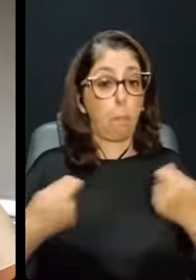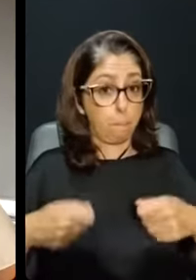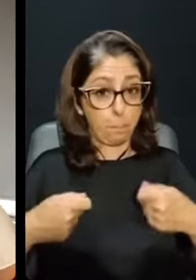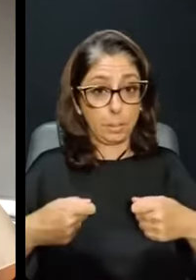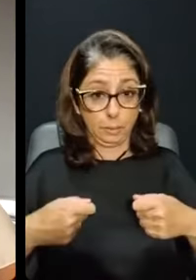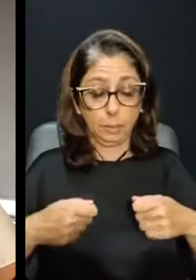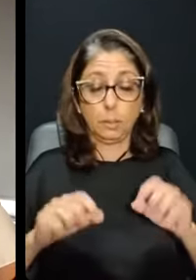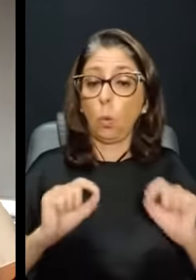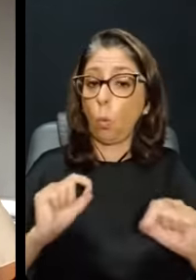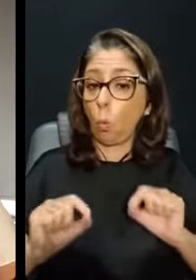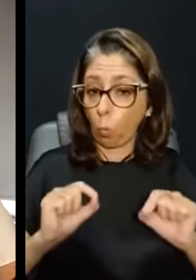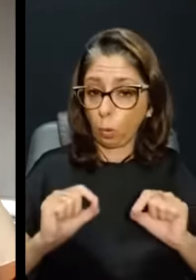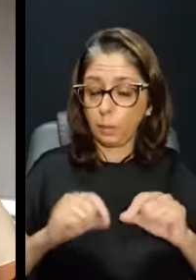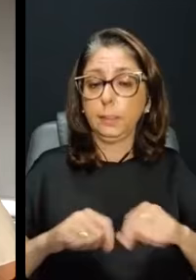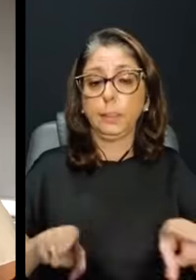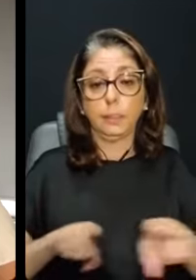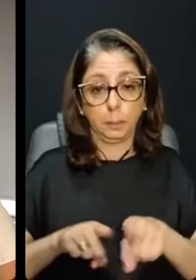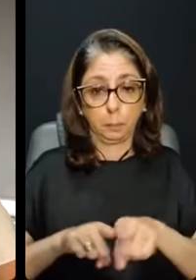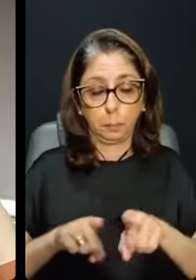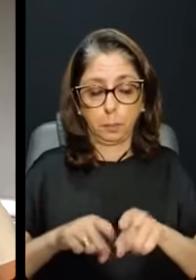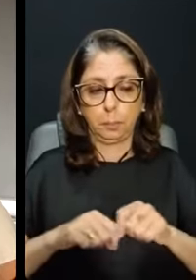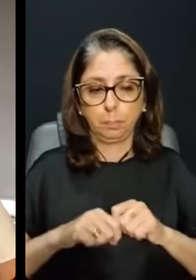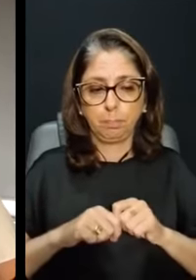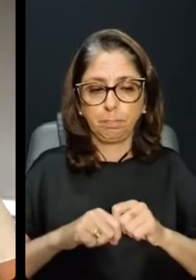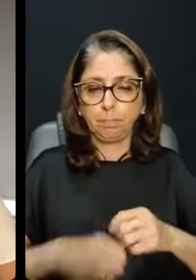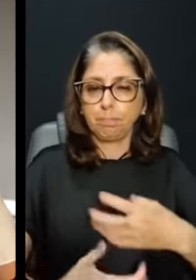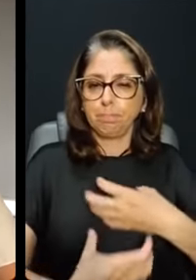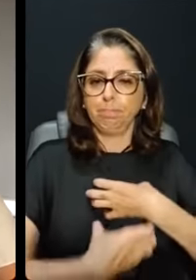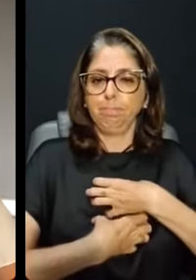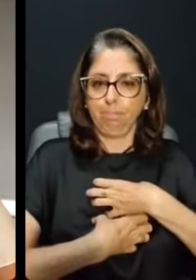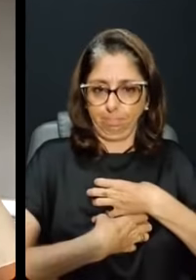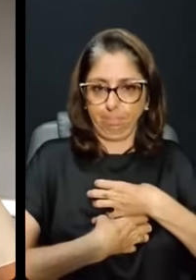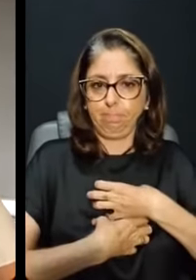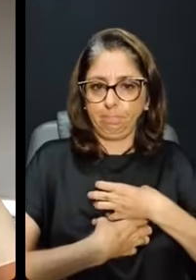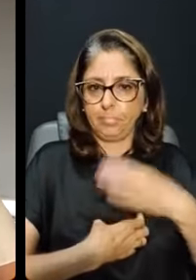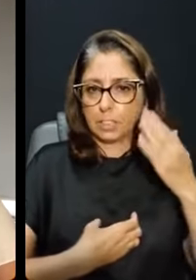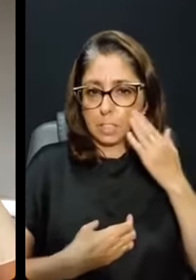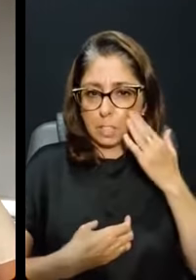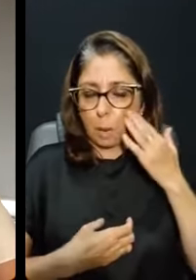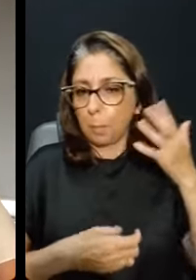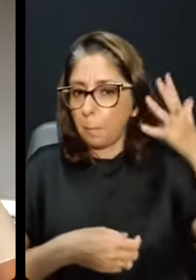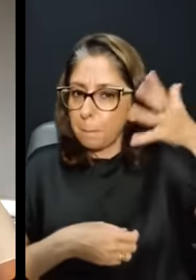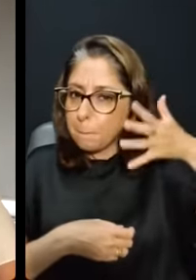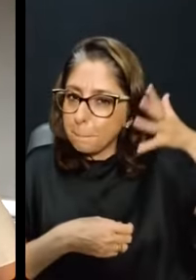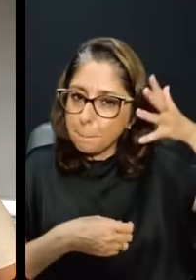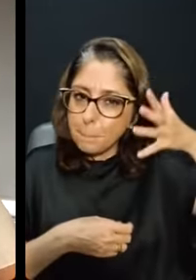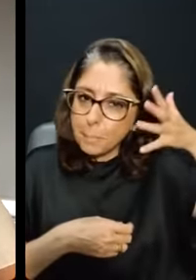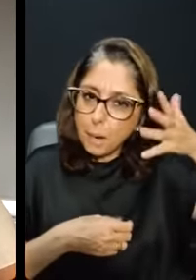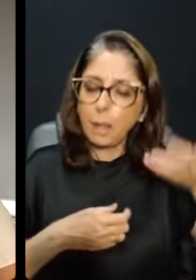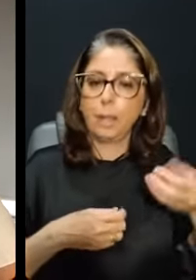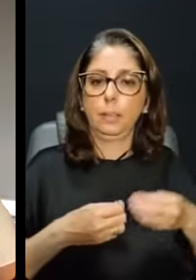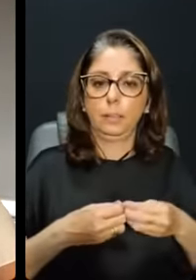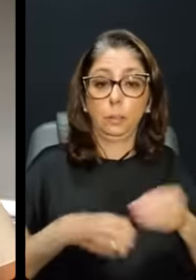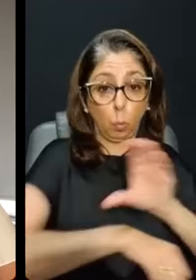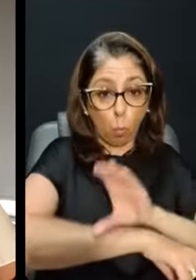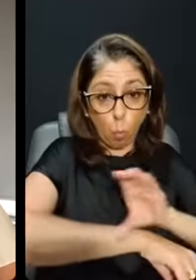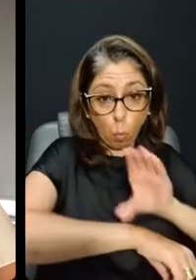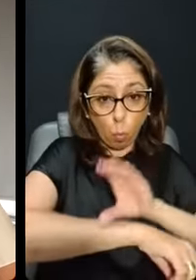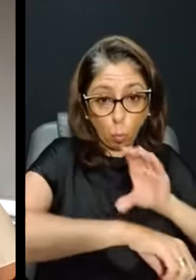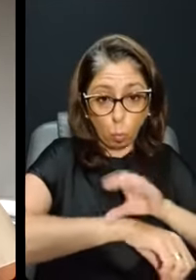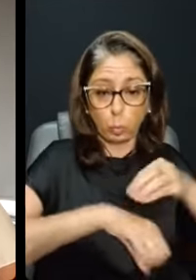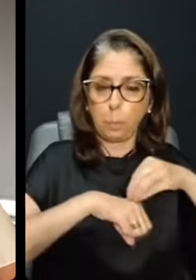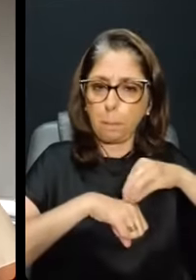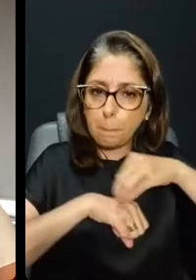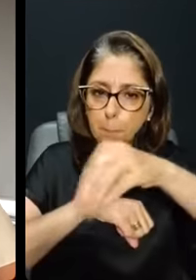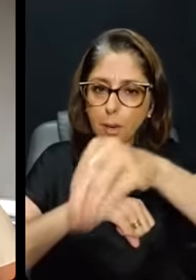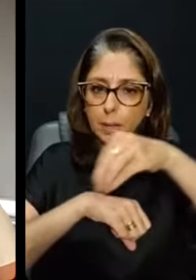de mudança de olhar, né, atuando em empresas, em pessoas